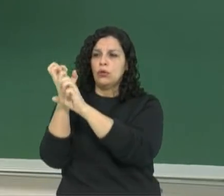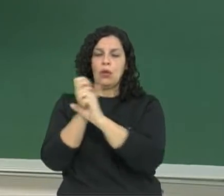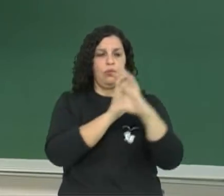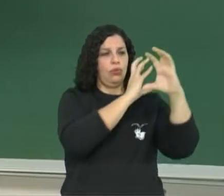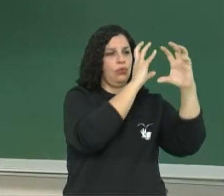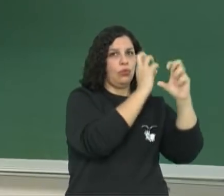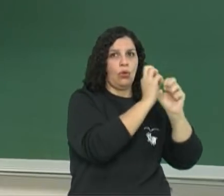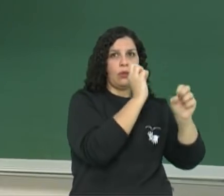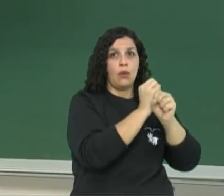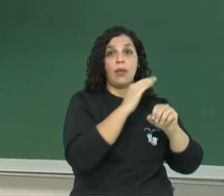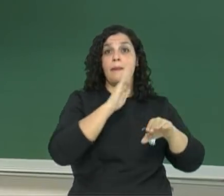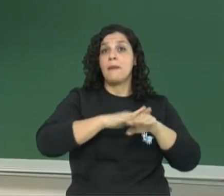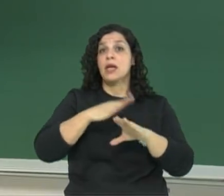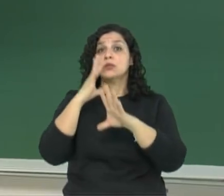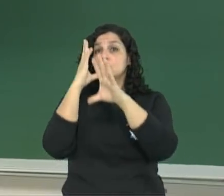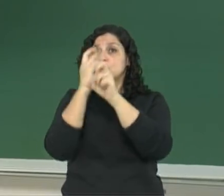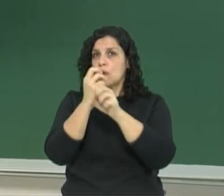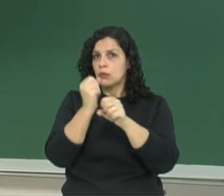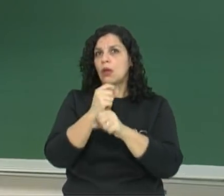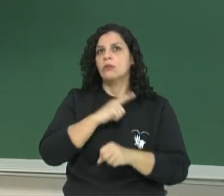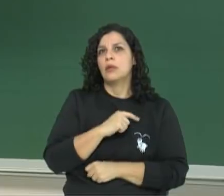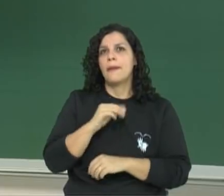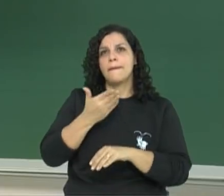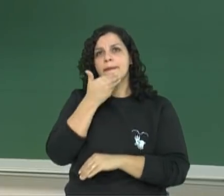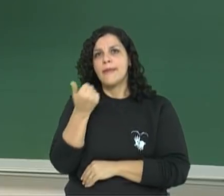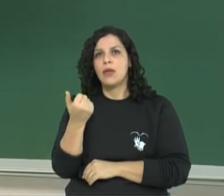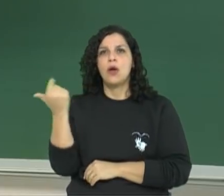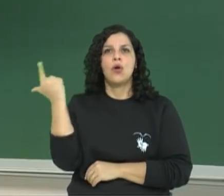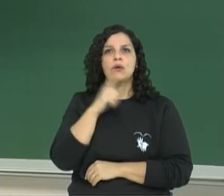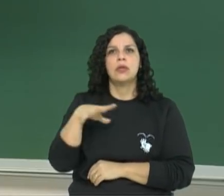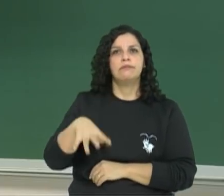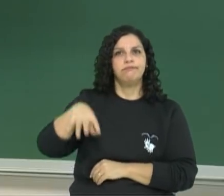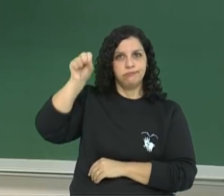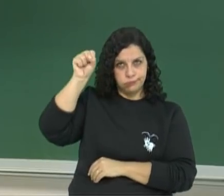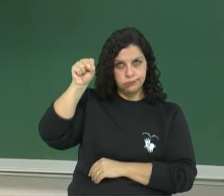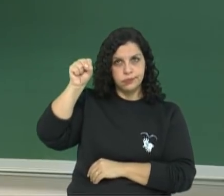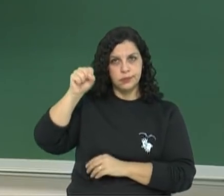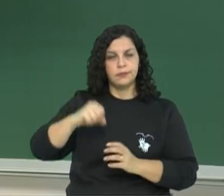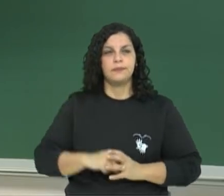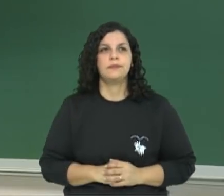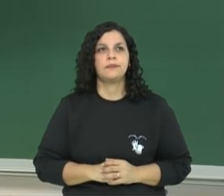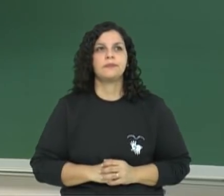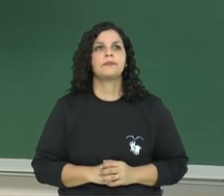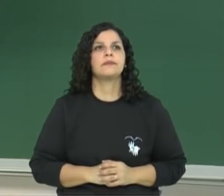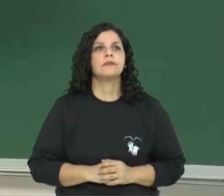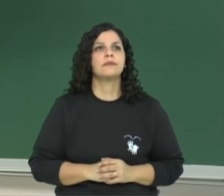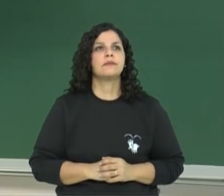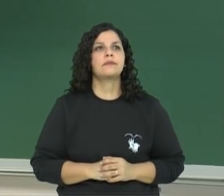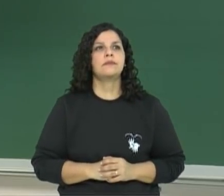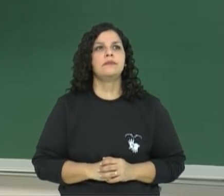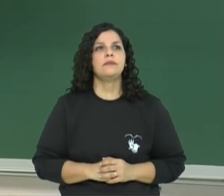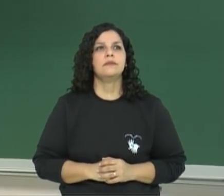os rounds, quem obteve a maior pontuação é o vencedor da luta, ok?